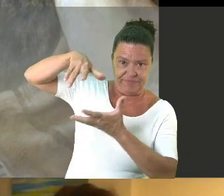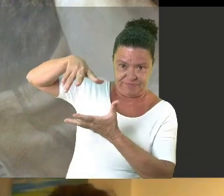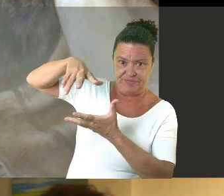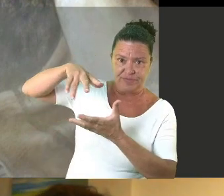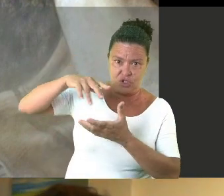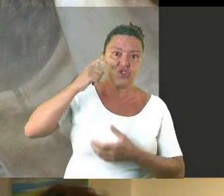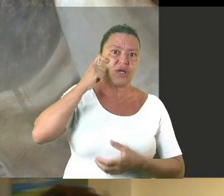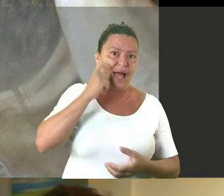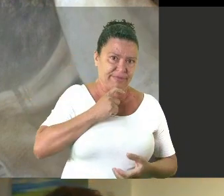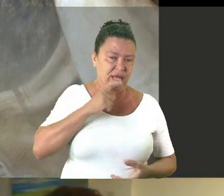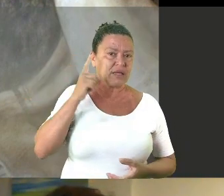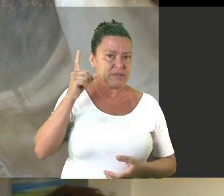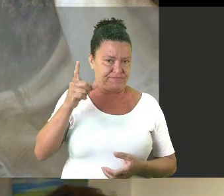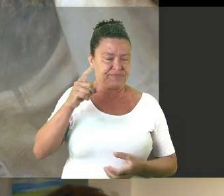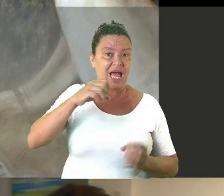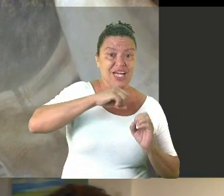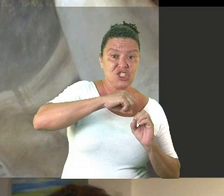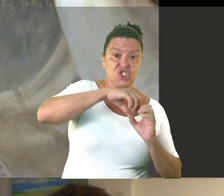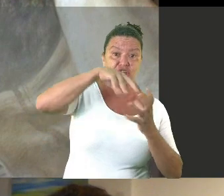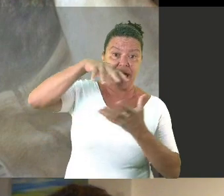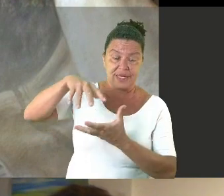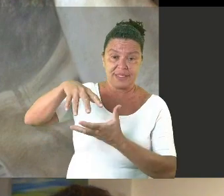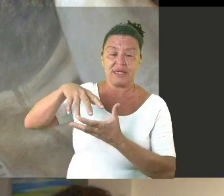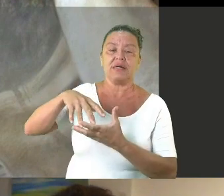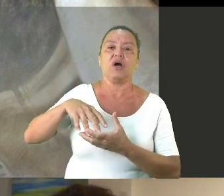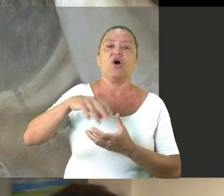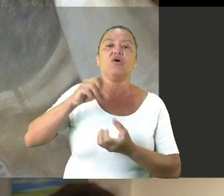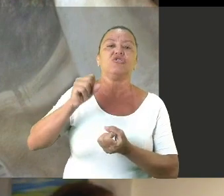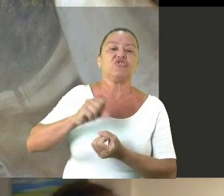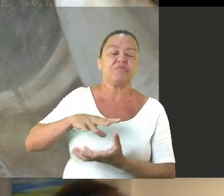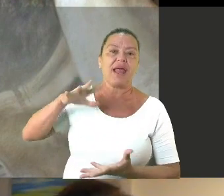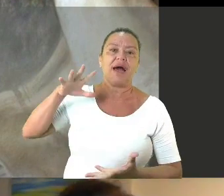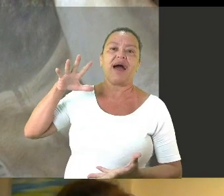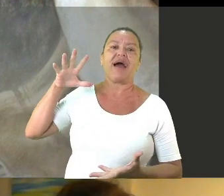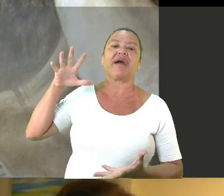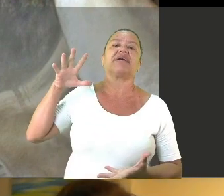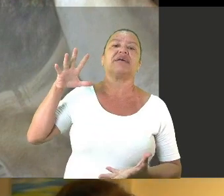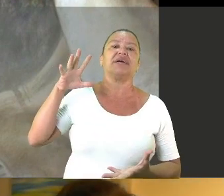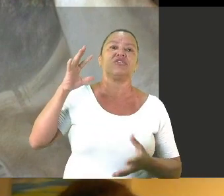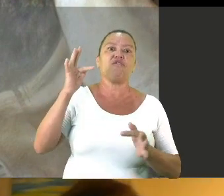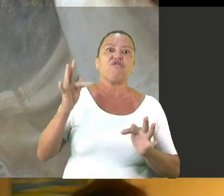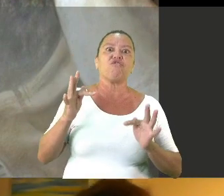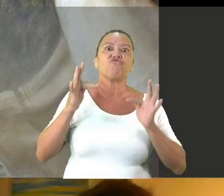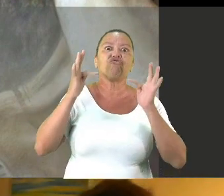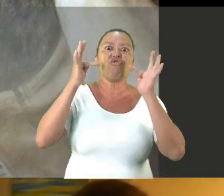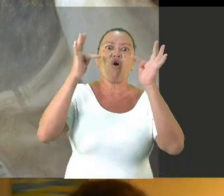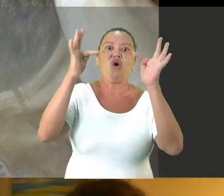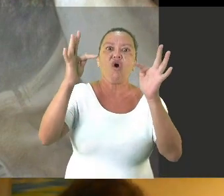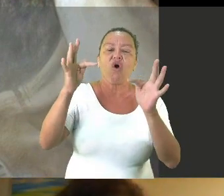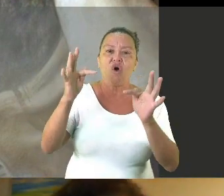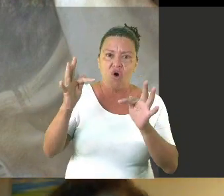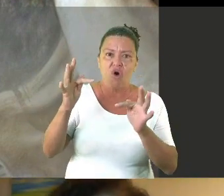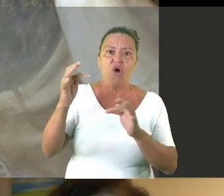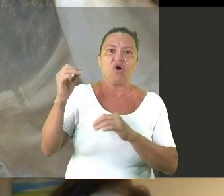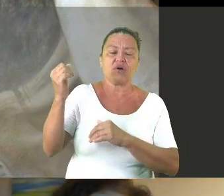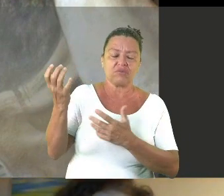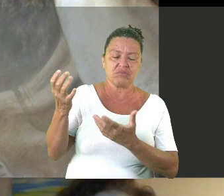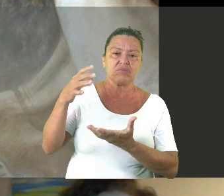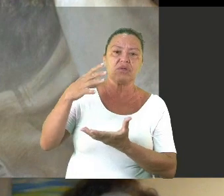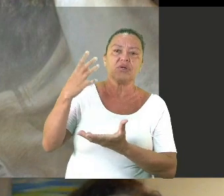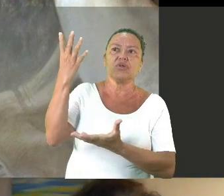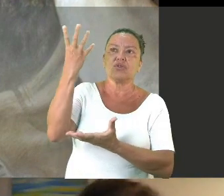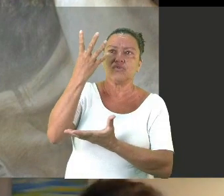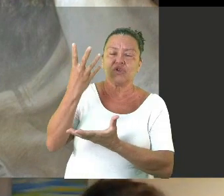Allan Kardec, a Gênese, os milagres e as predições segundo o Espiritismo.